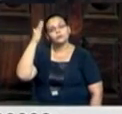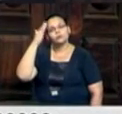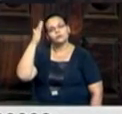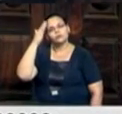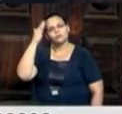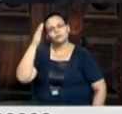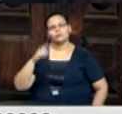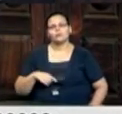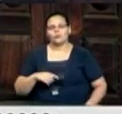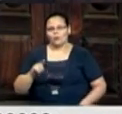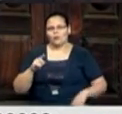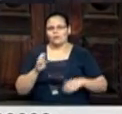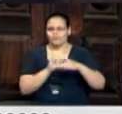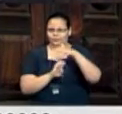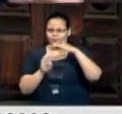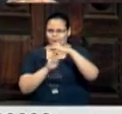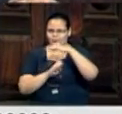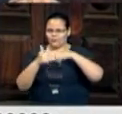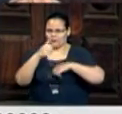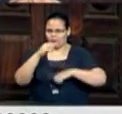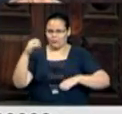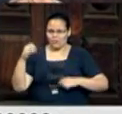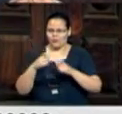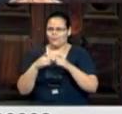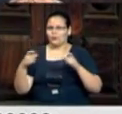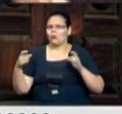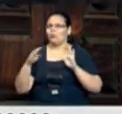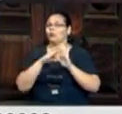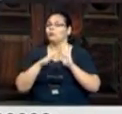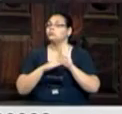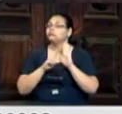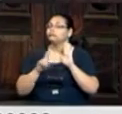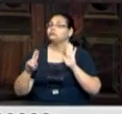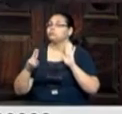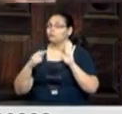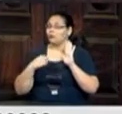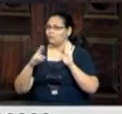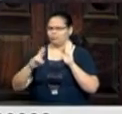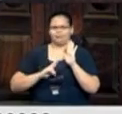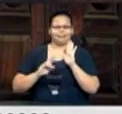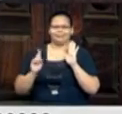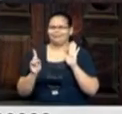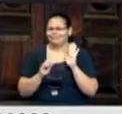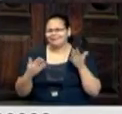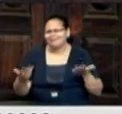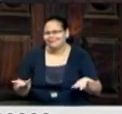maiores empresas beneficiadas pelos benefícios fiscais. Não nos responderam.